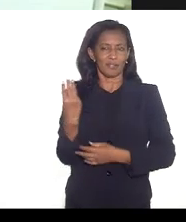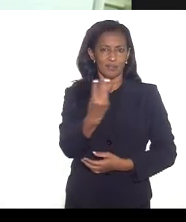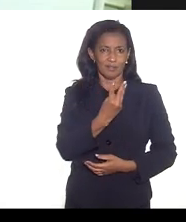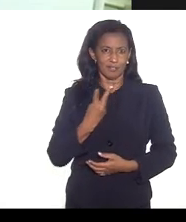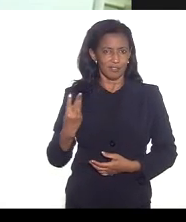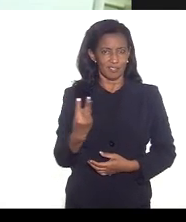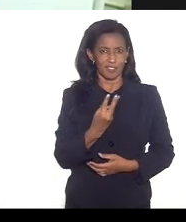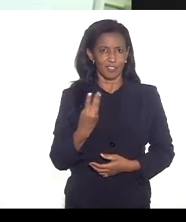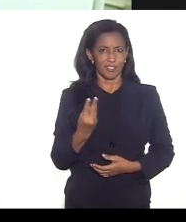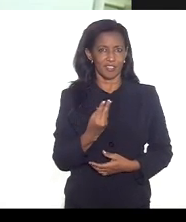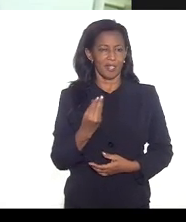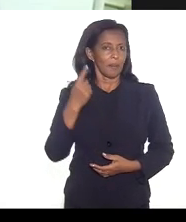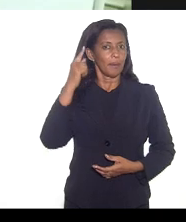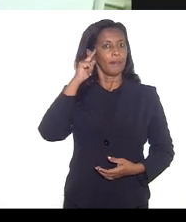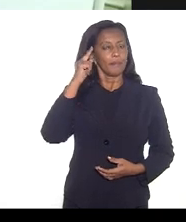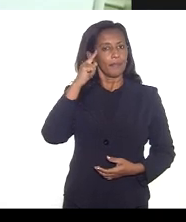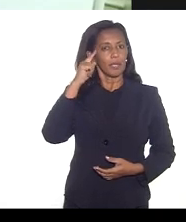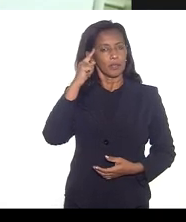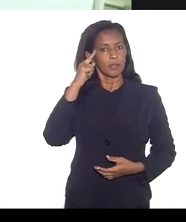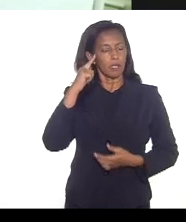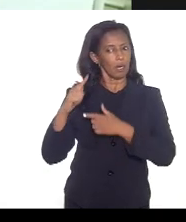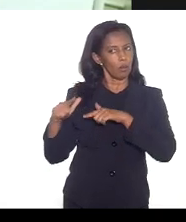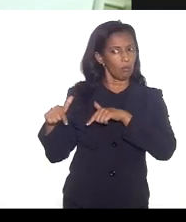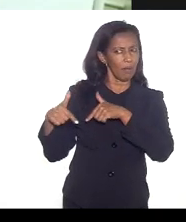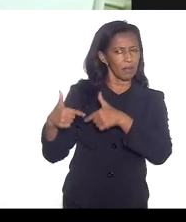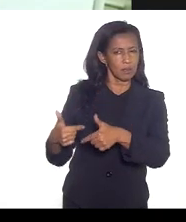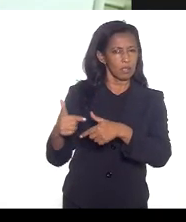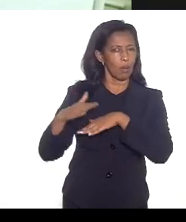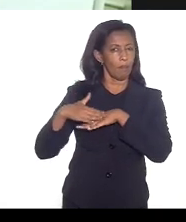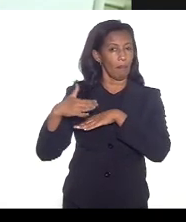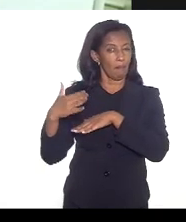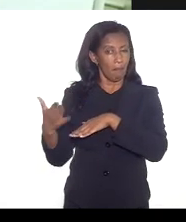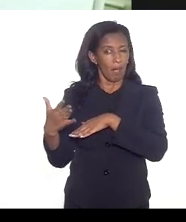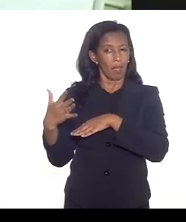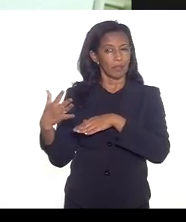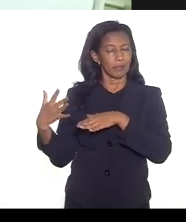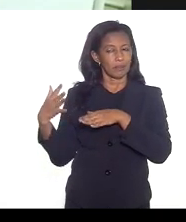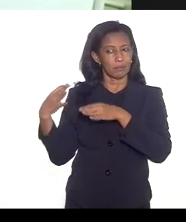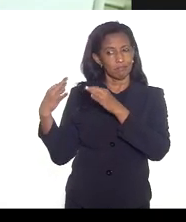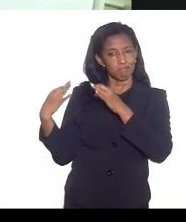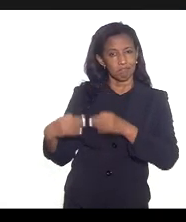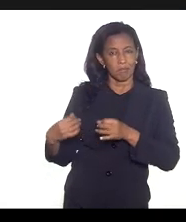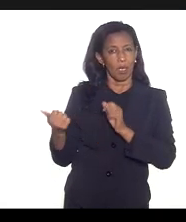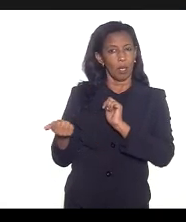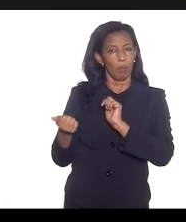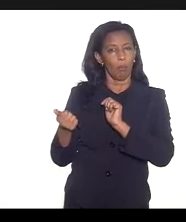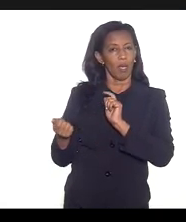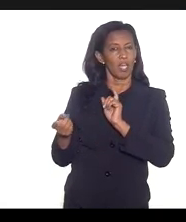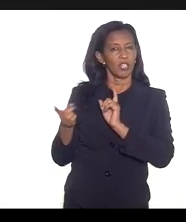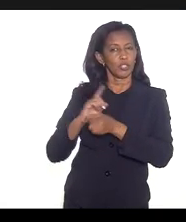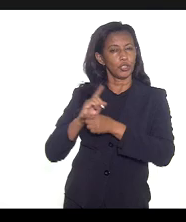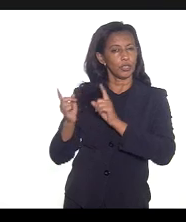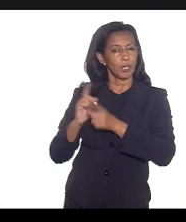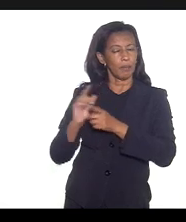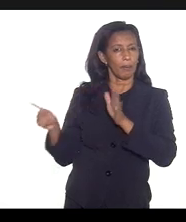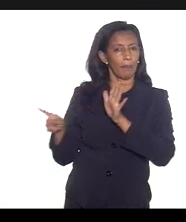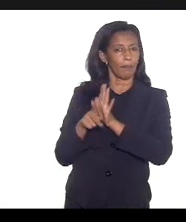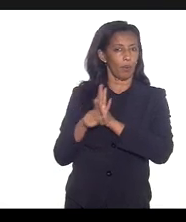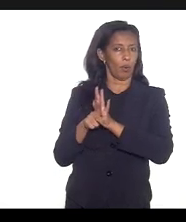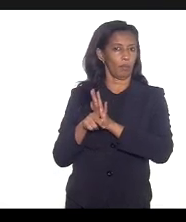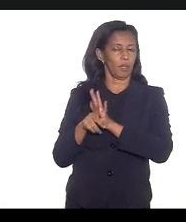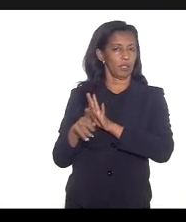três para pensar uma ação mais contundente em relação à dinâmica da própria secretaria de estado de